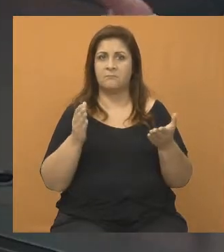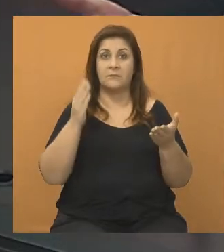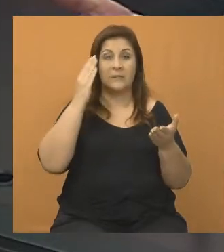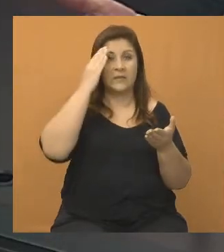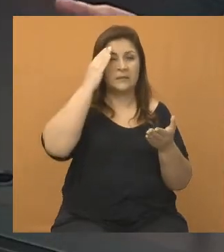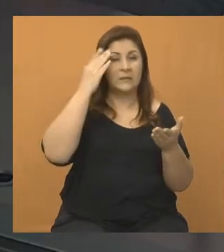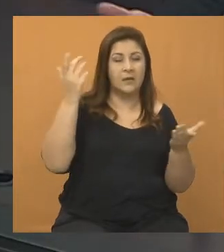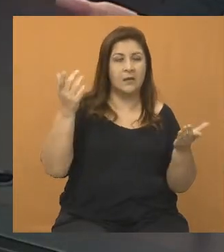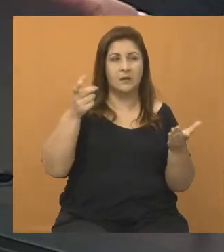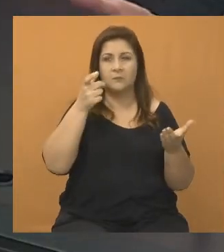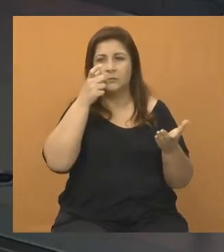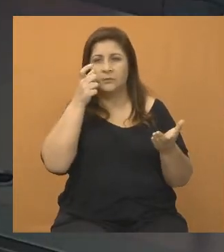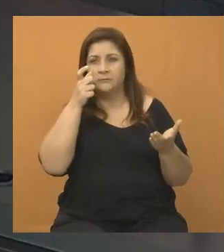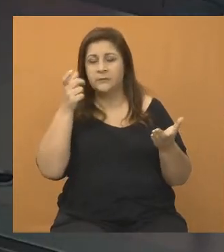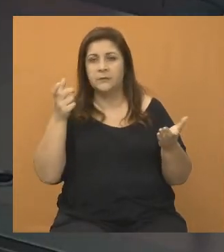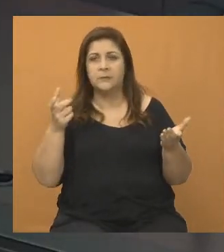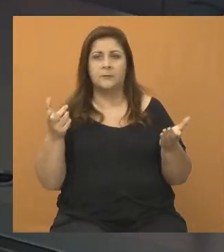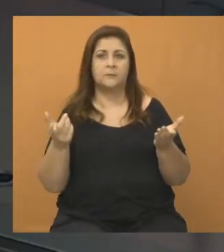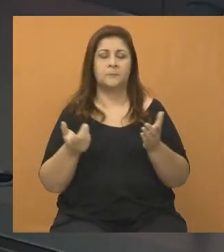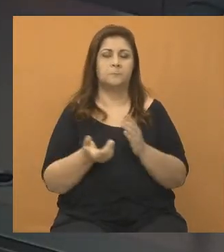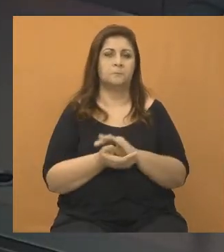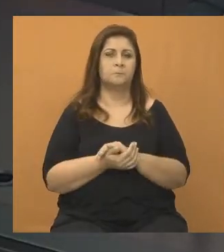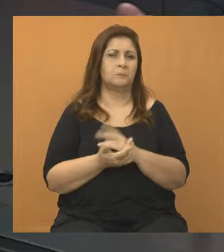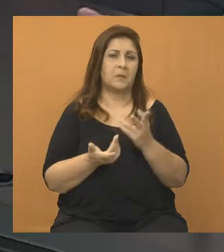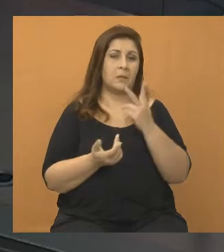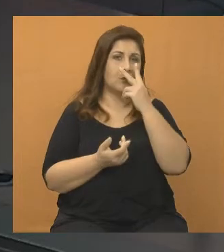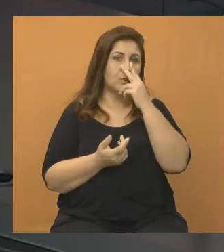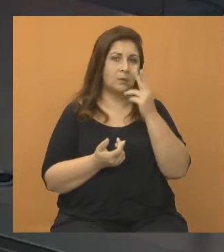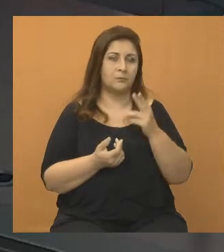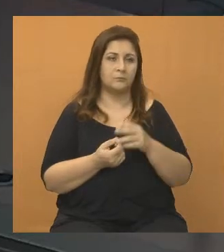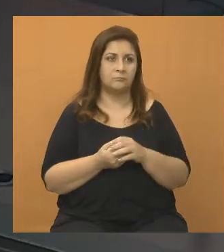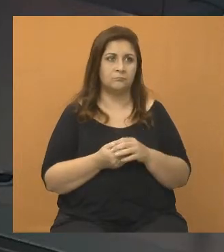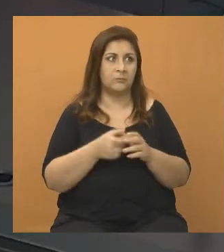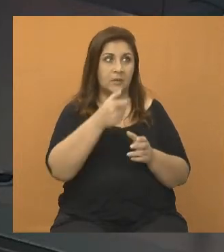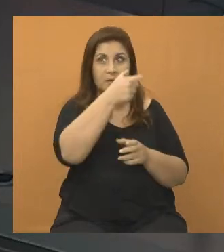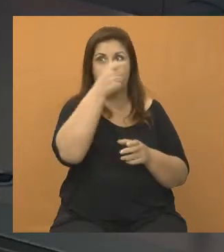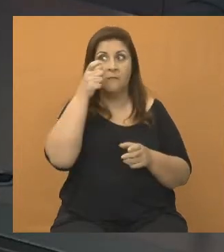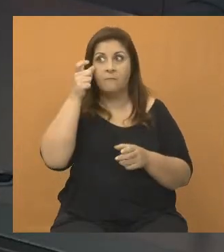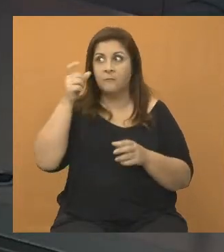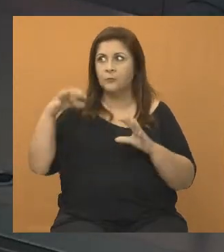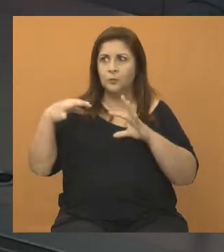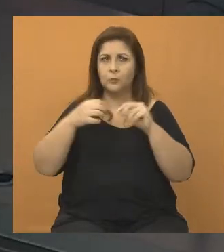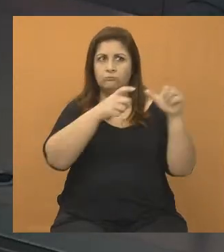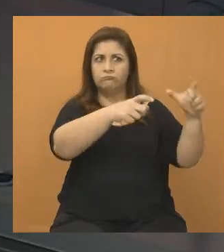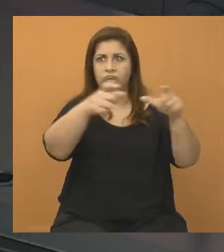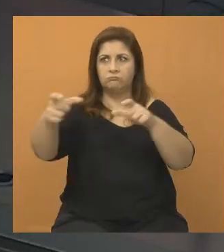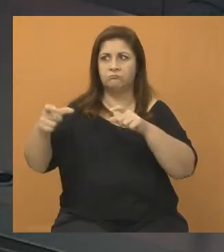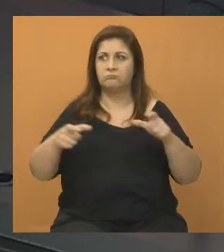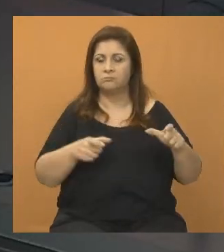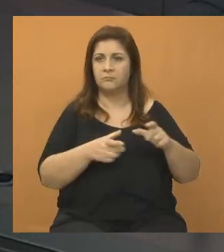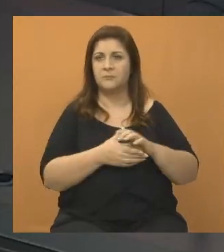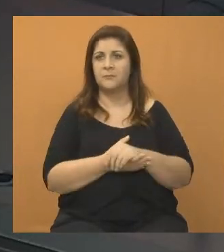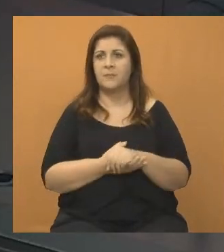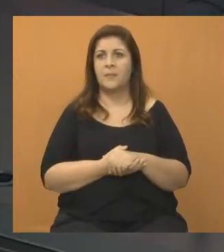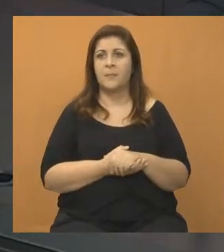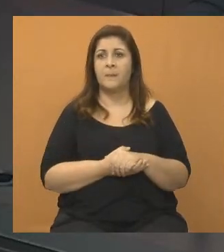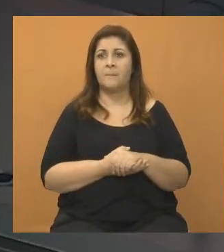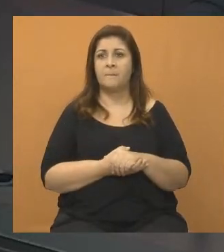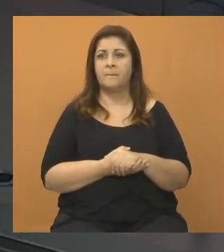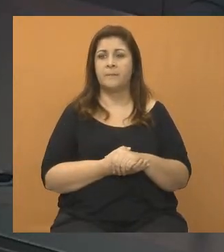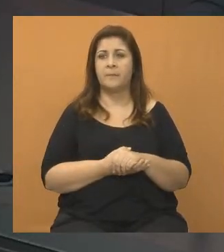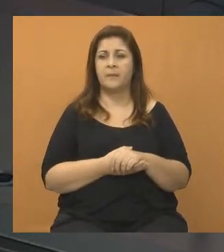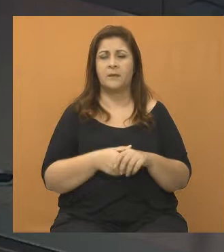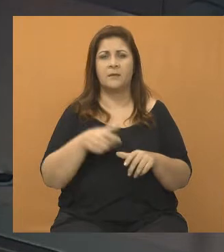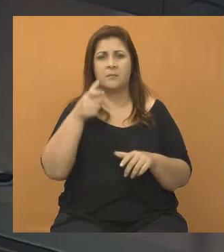antenado, vamos dizer assim, né? Penso eu, e nos 4 cantos da cidade. Então, eu vejo aqui,